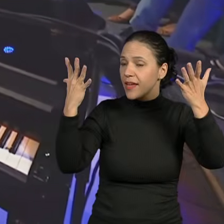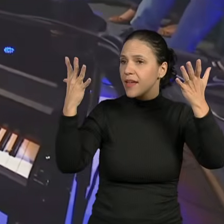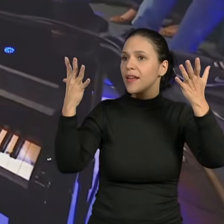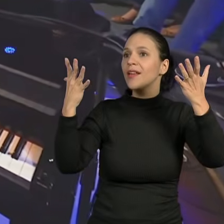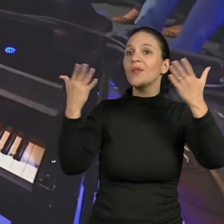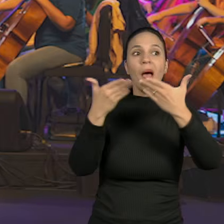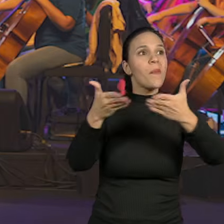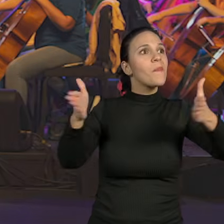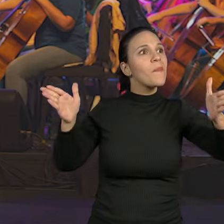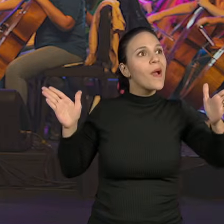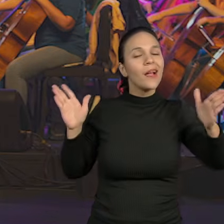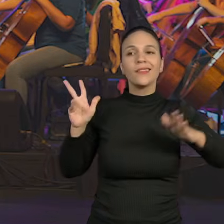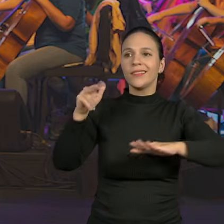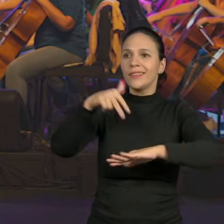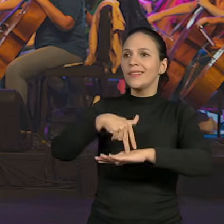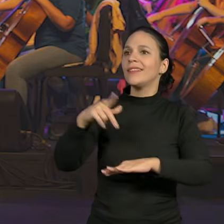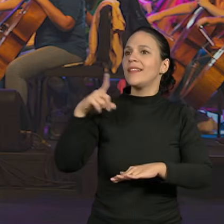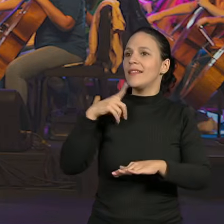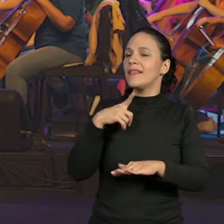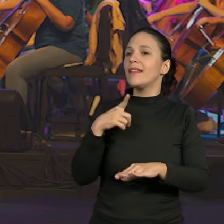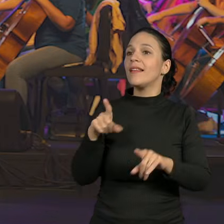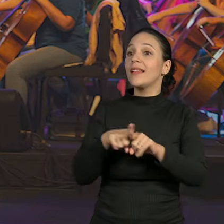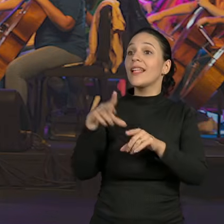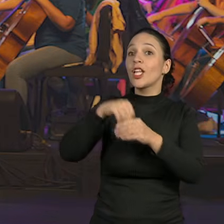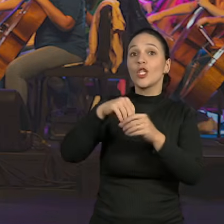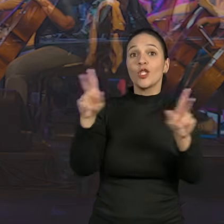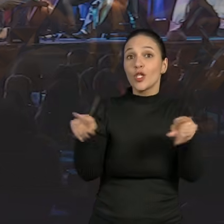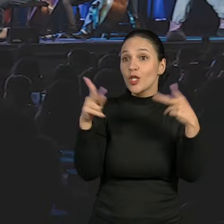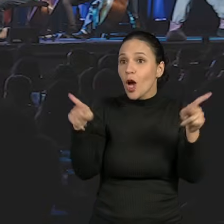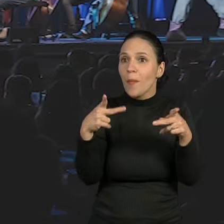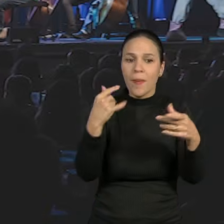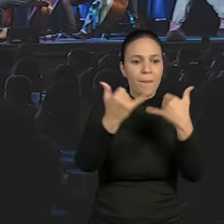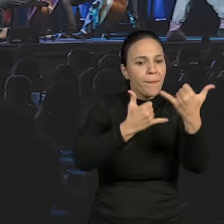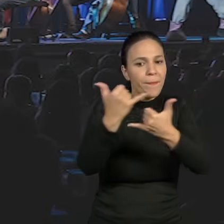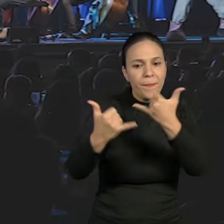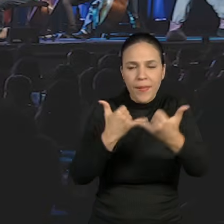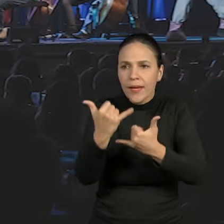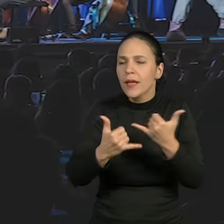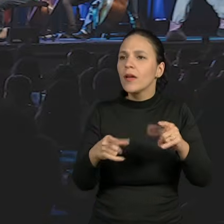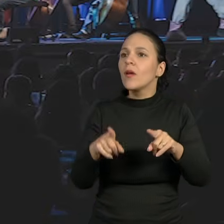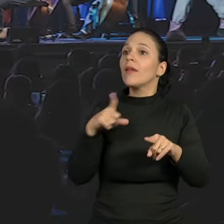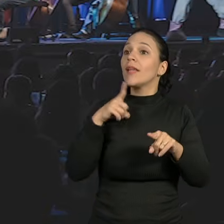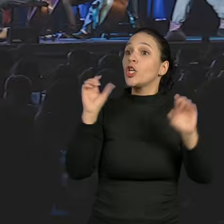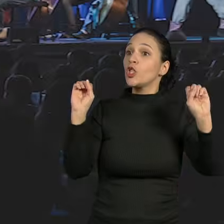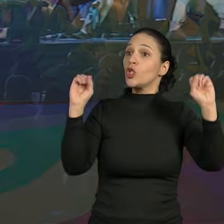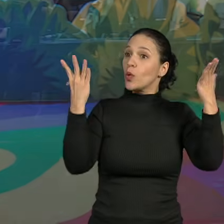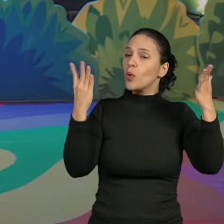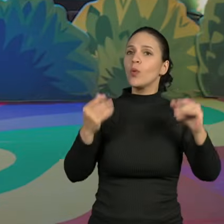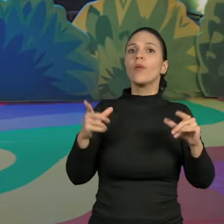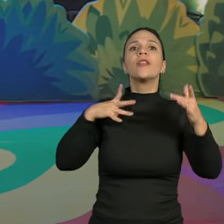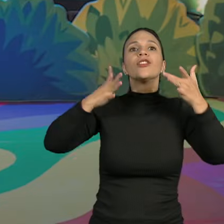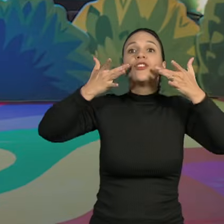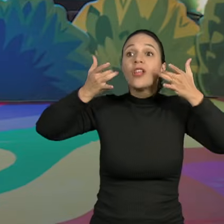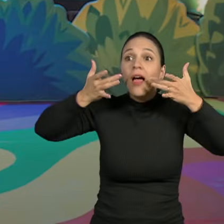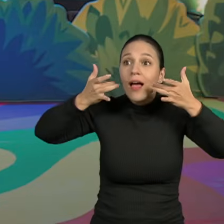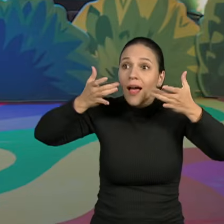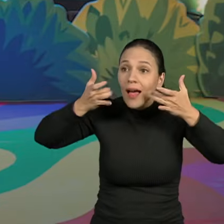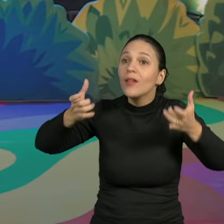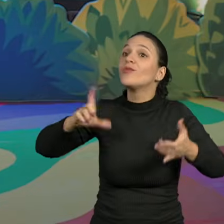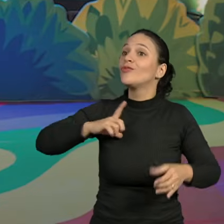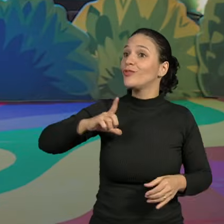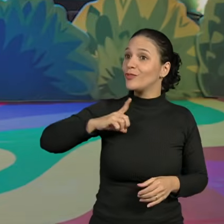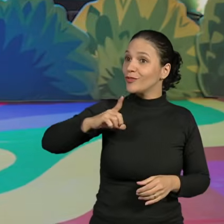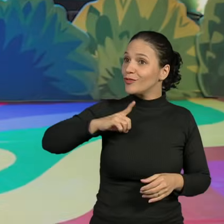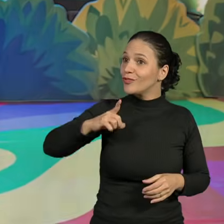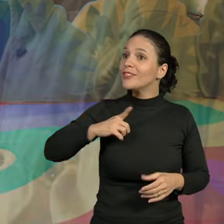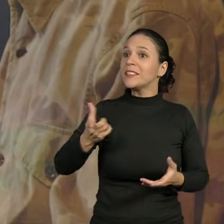céu aberto, temos nossos eventos que acontecem em shoppings, brinquedos, temos os shows do Bita, temos teatro, peças de